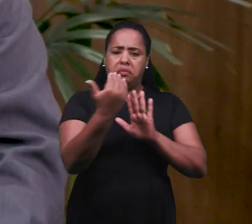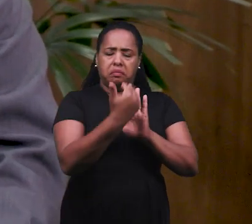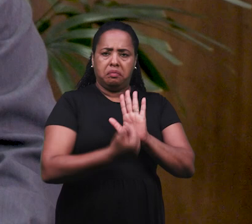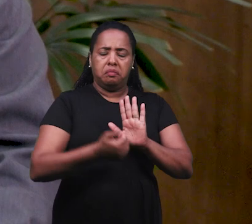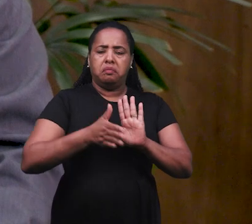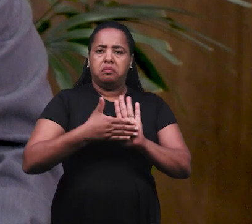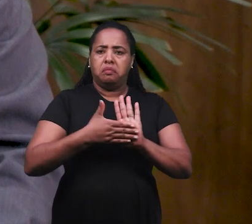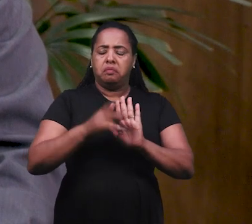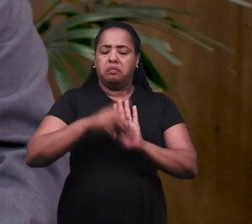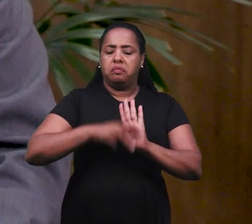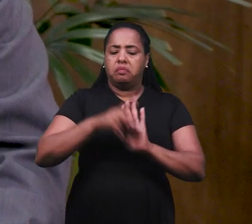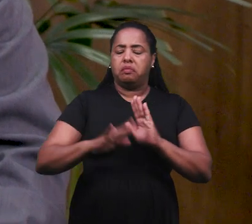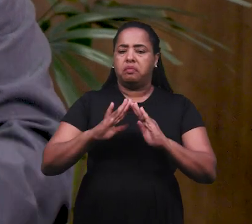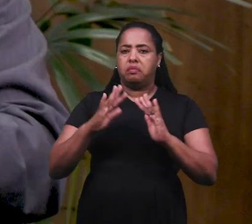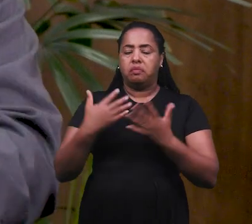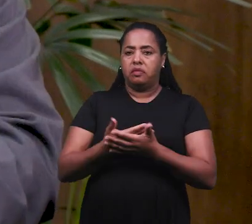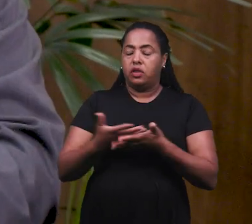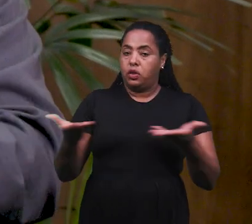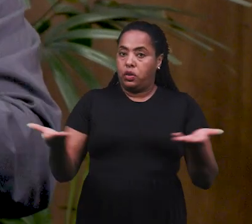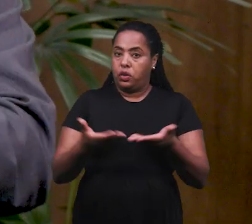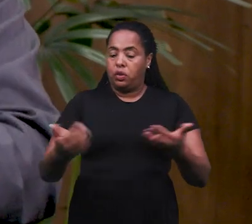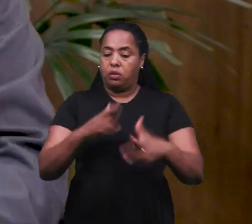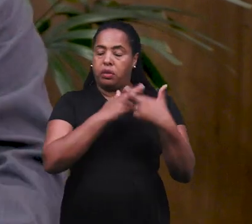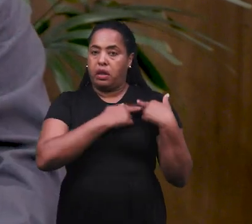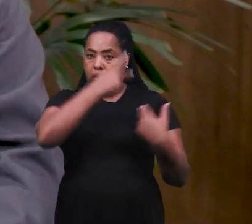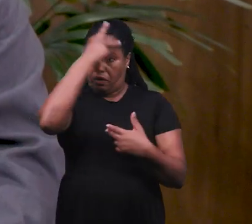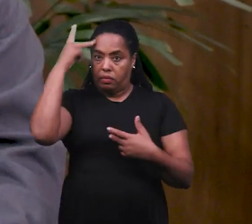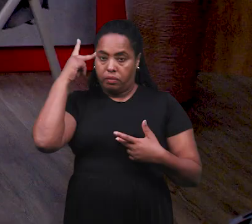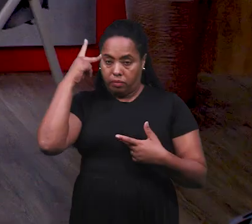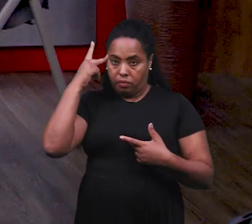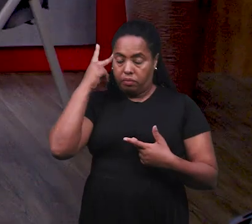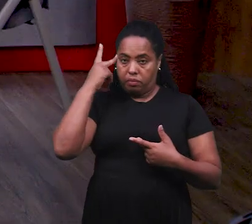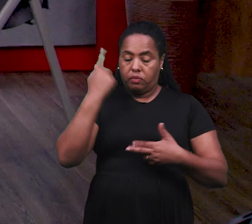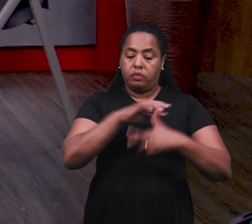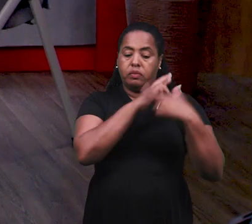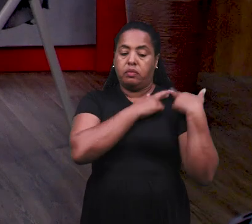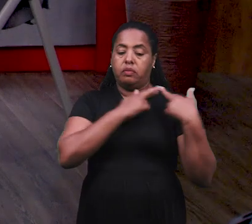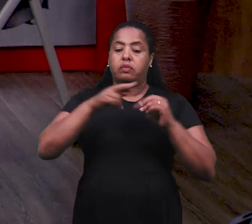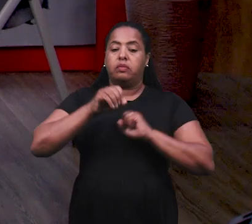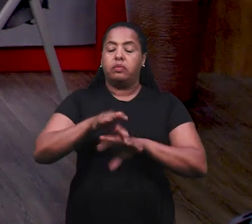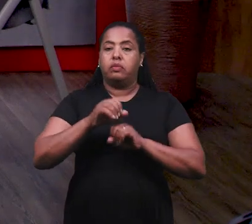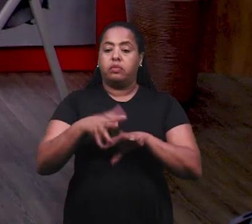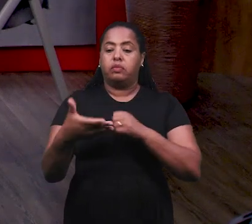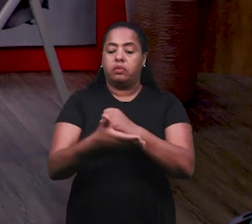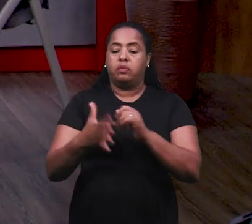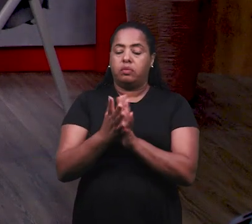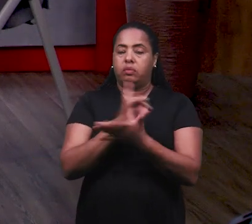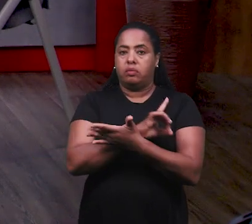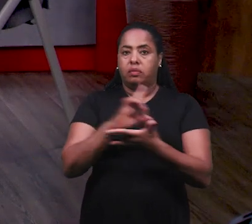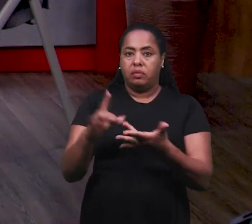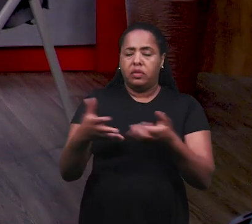falar sobre esse importante papel do capelão, a capelania escolar. Para falar desse assunto, nós